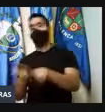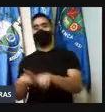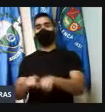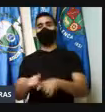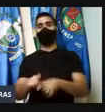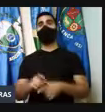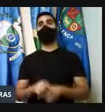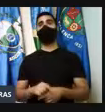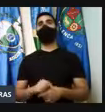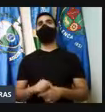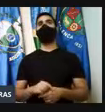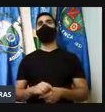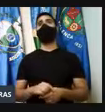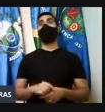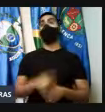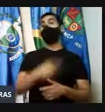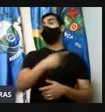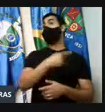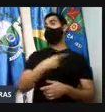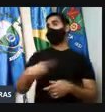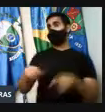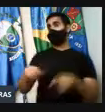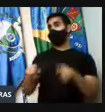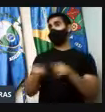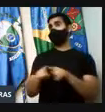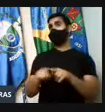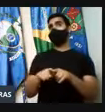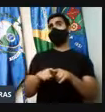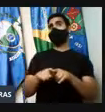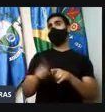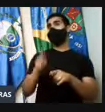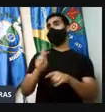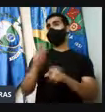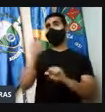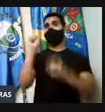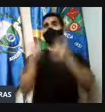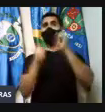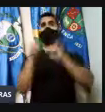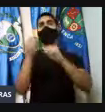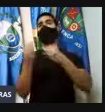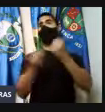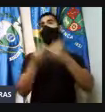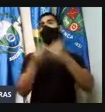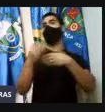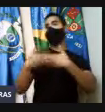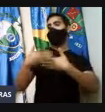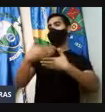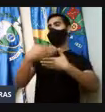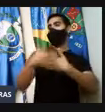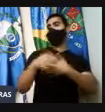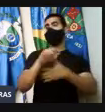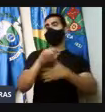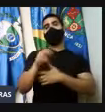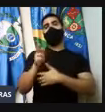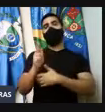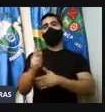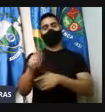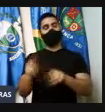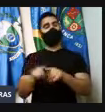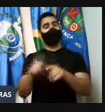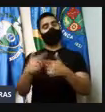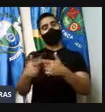E a preocupação dele também é da sobrevivência da empresa, como vai se dar essa